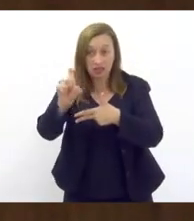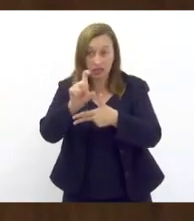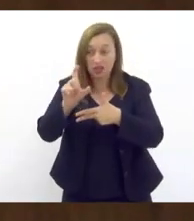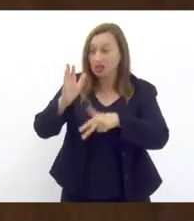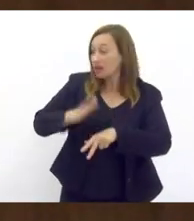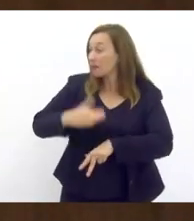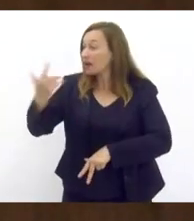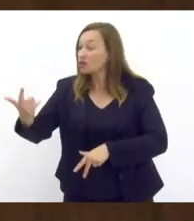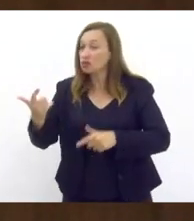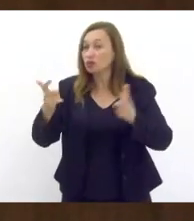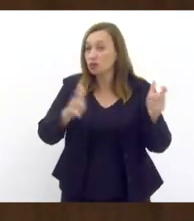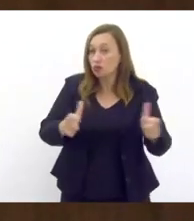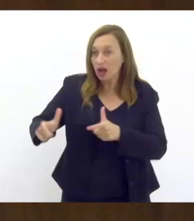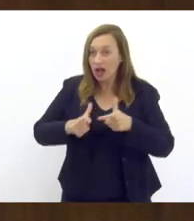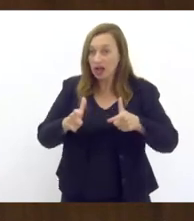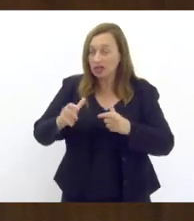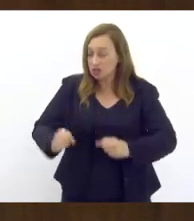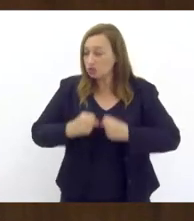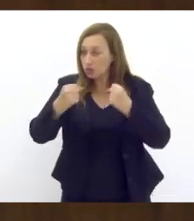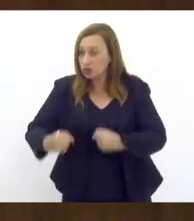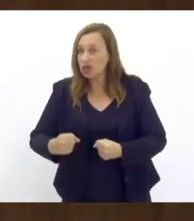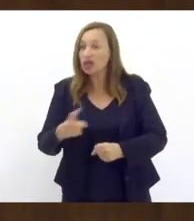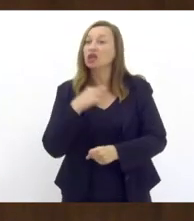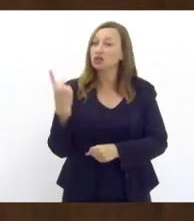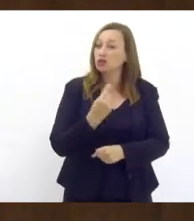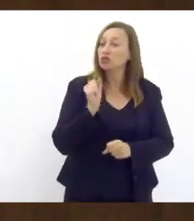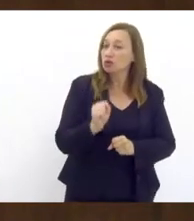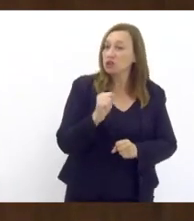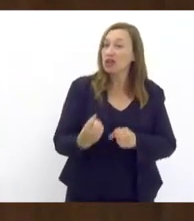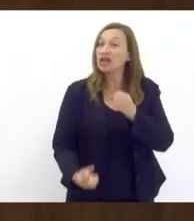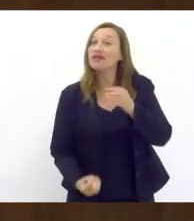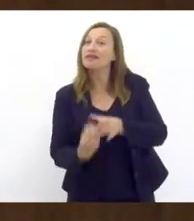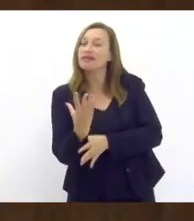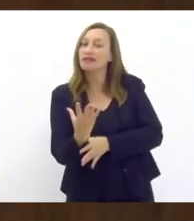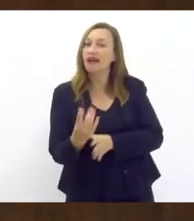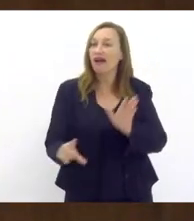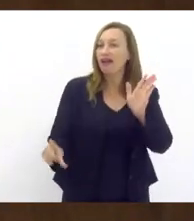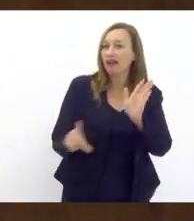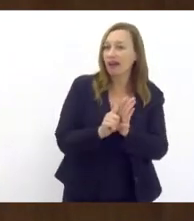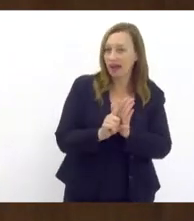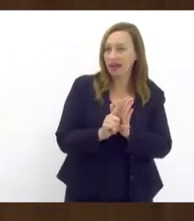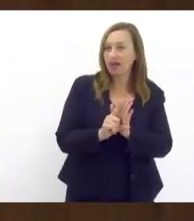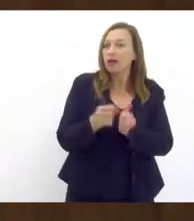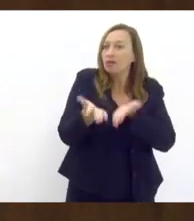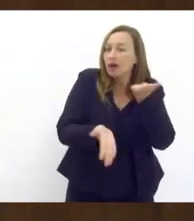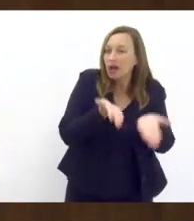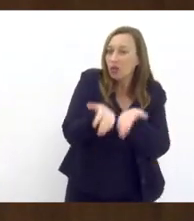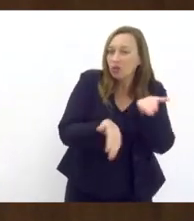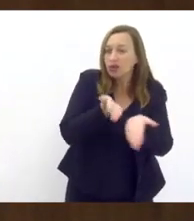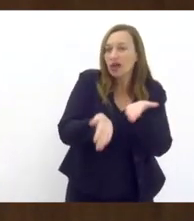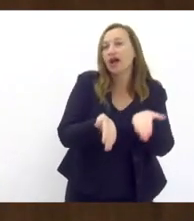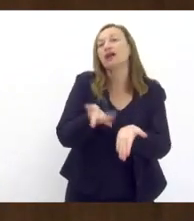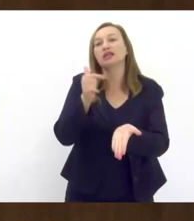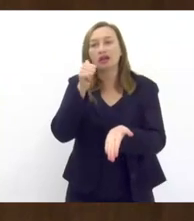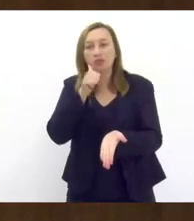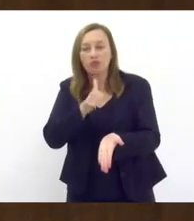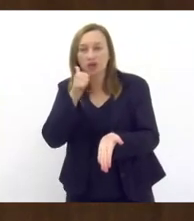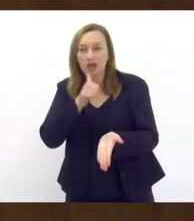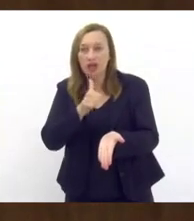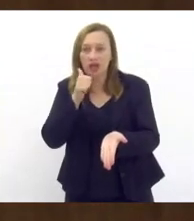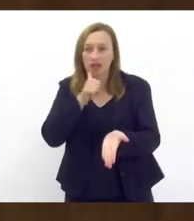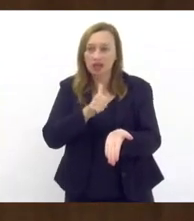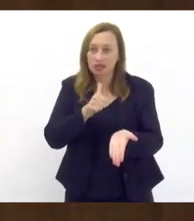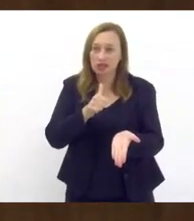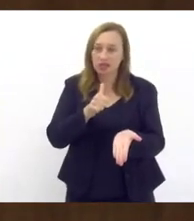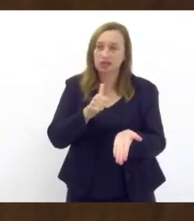demais espaços de decisão e poder é que nós vamos poder efetivamente tratar de políticas públicas